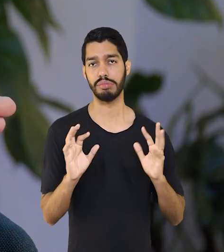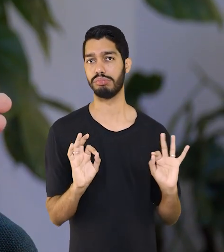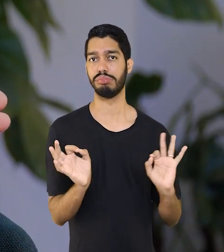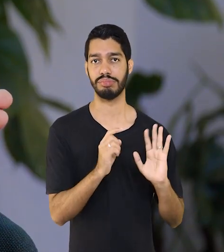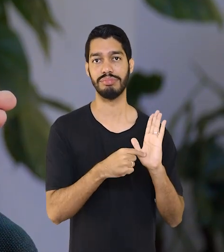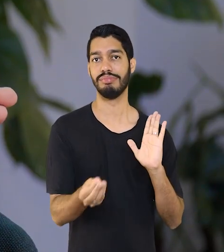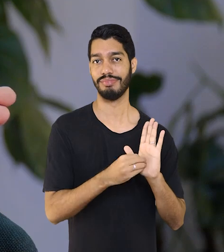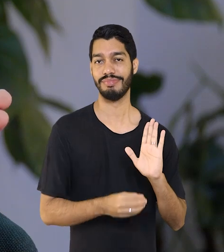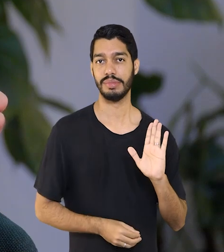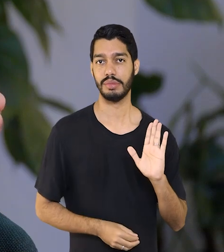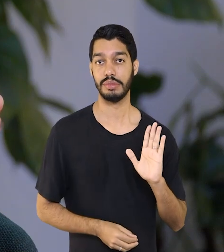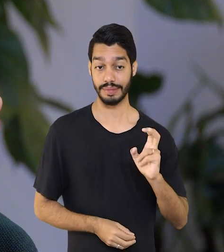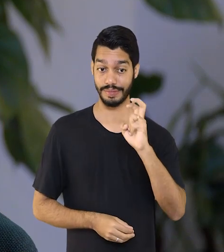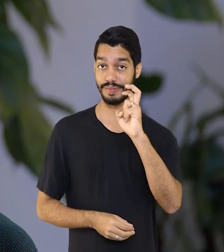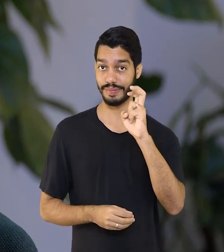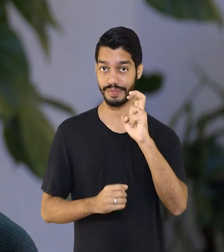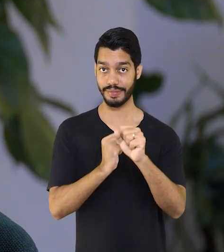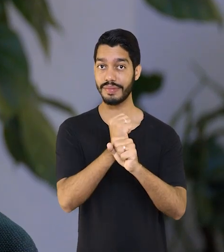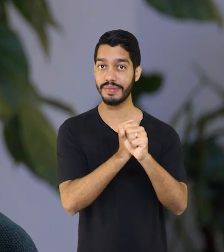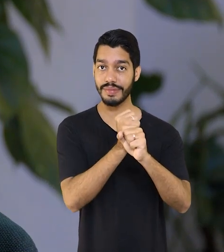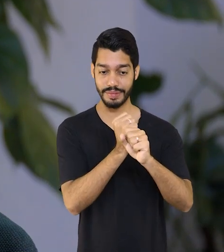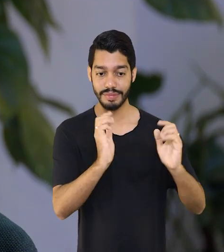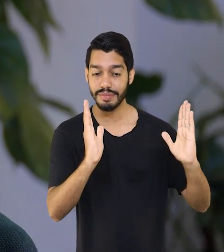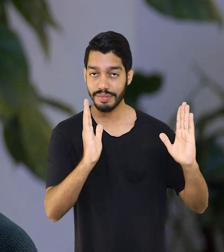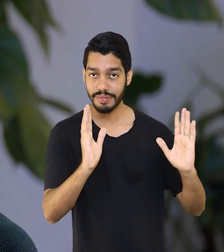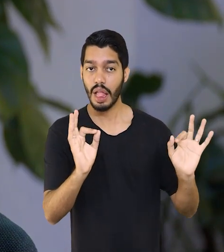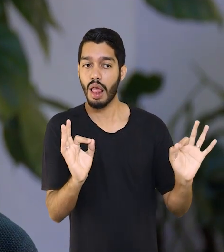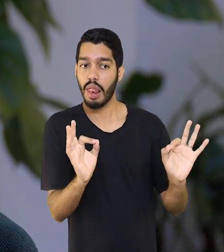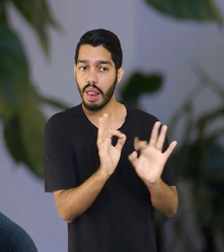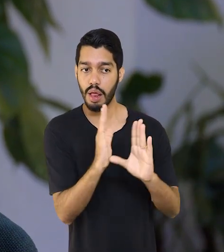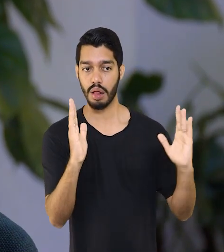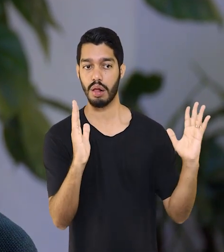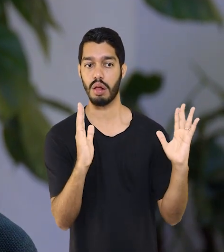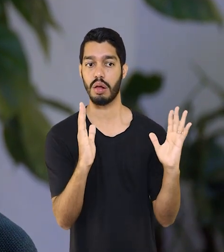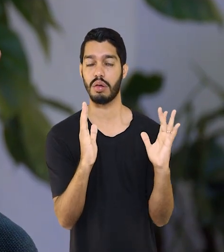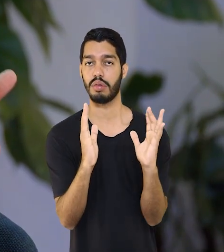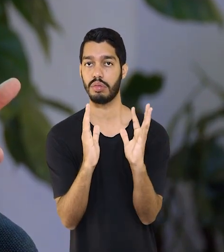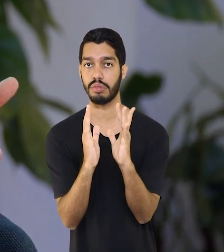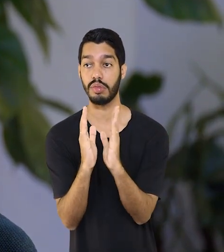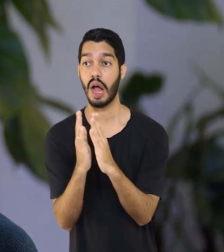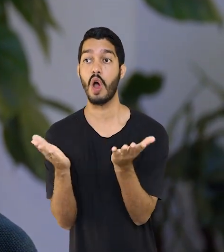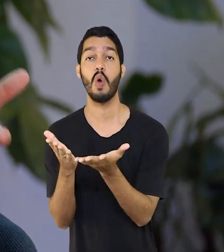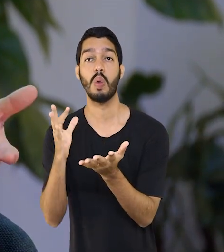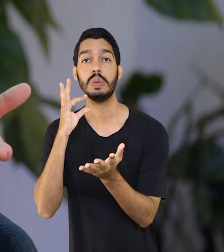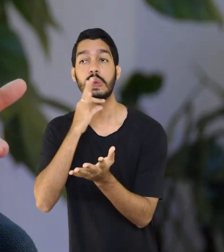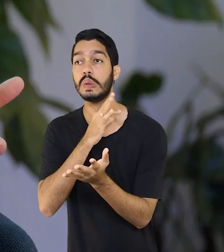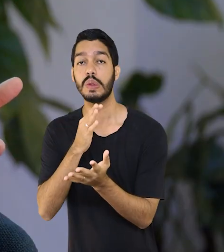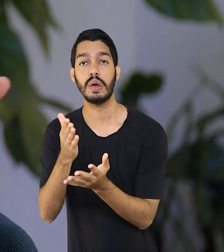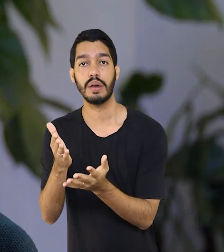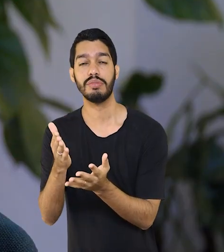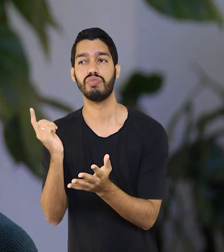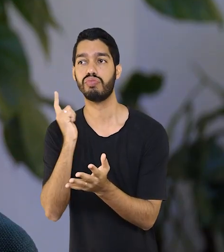que aconteceu nesses 5 anos? Um conjunto fantástico e triste de evidências, de fatos,